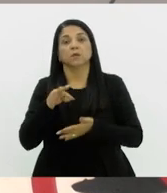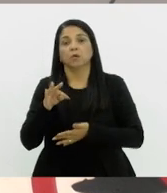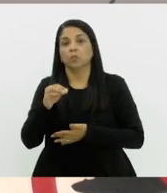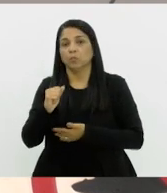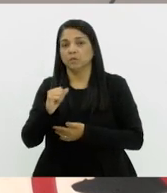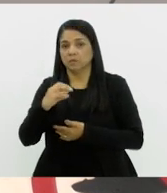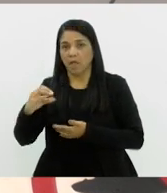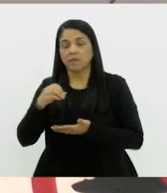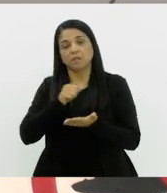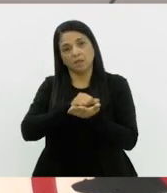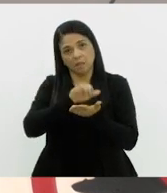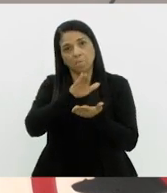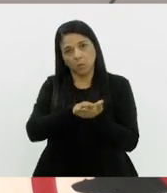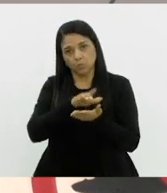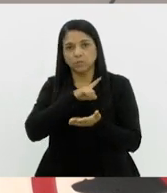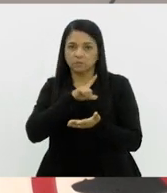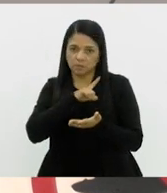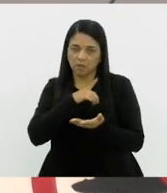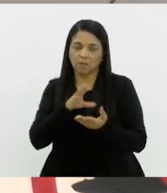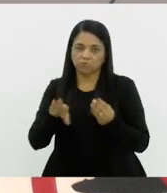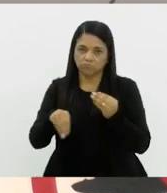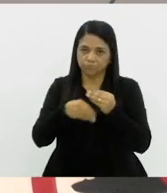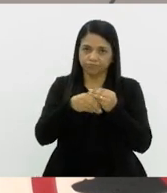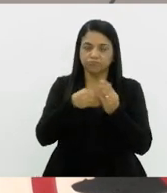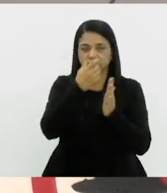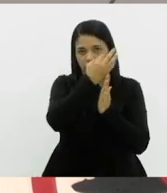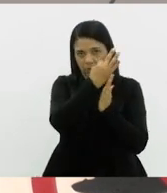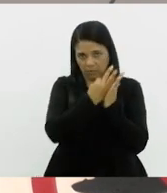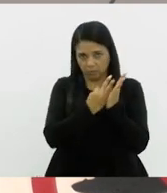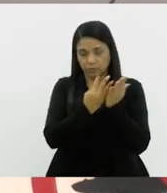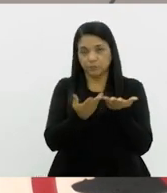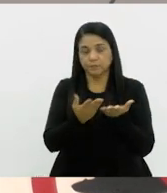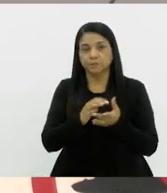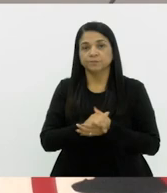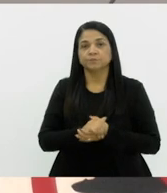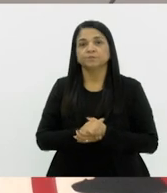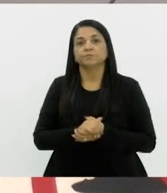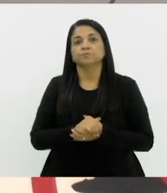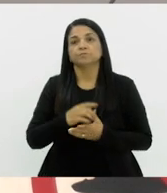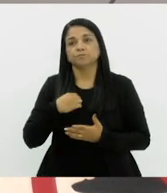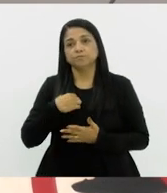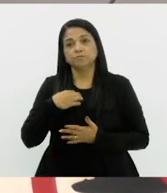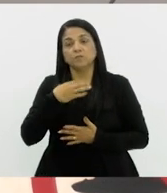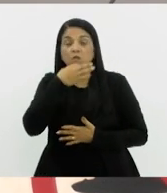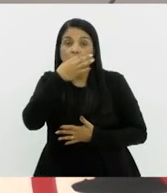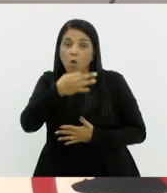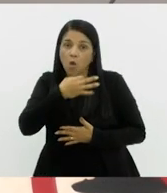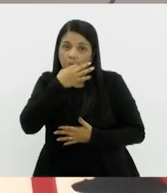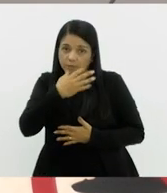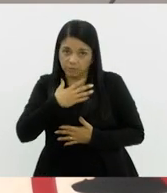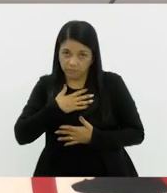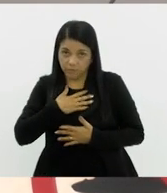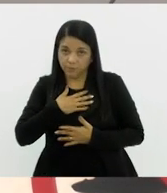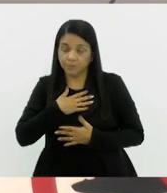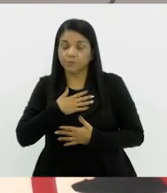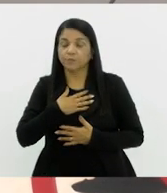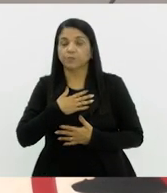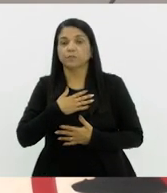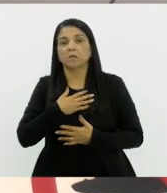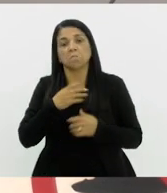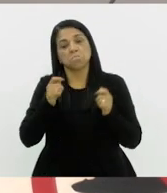não pode evitar. Tem que ter uma multa. E eu acho, doutor Sérgio, que a gente podia fazer o seguinte, até